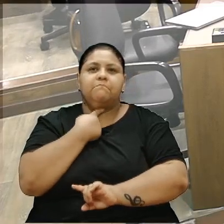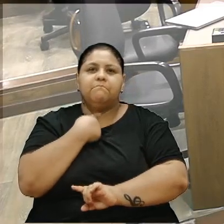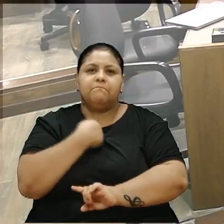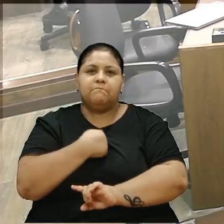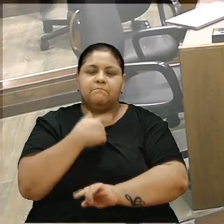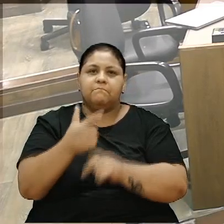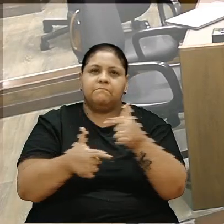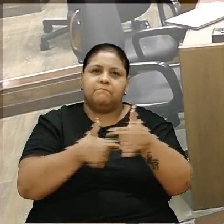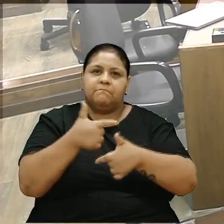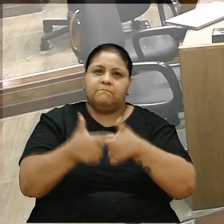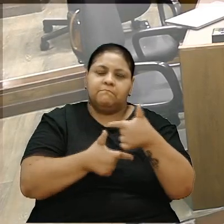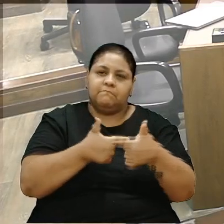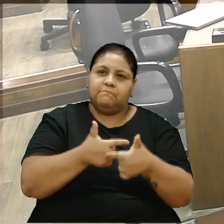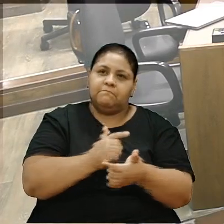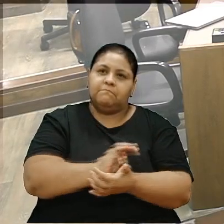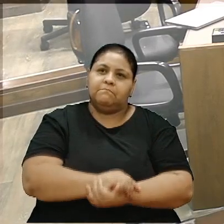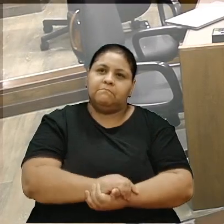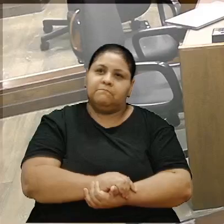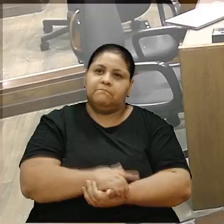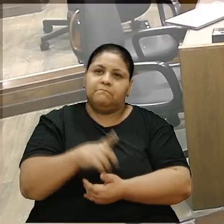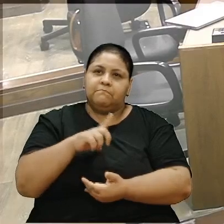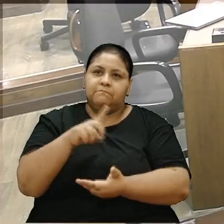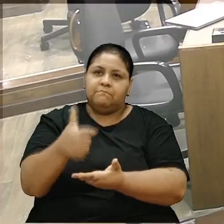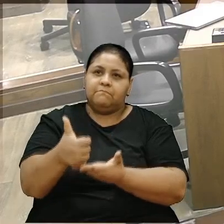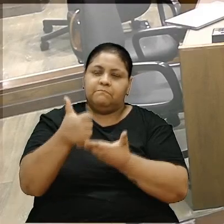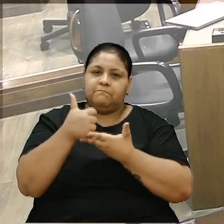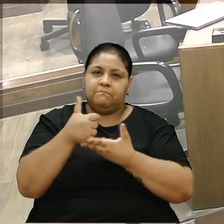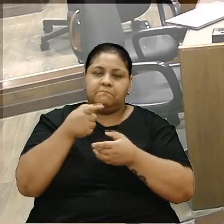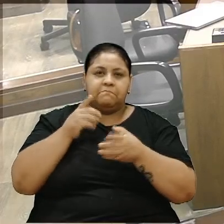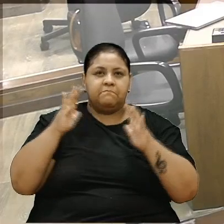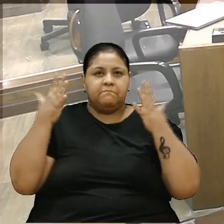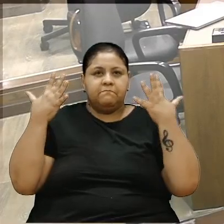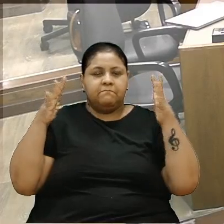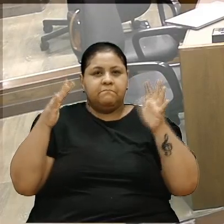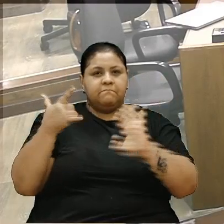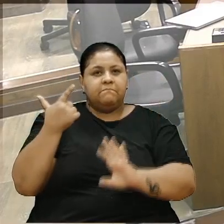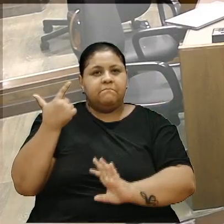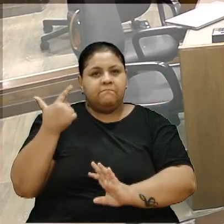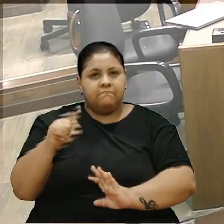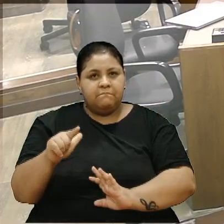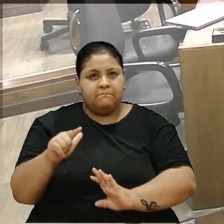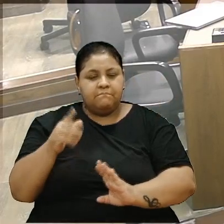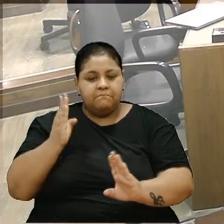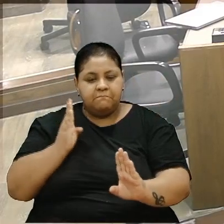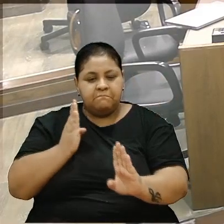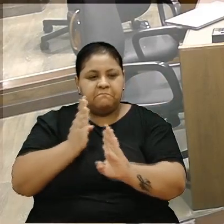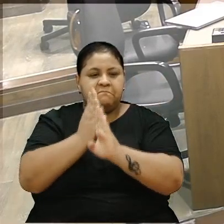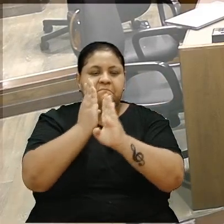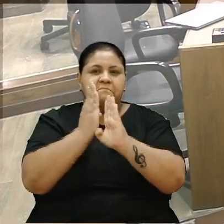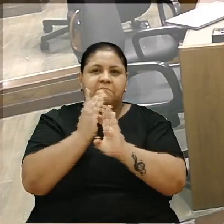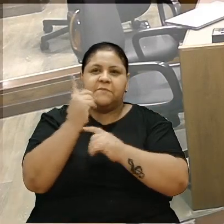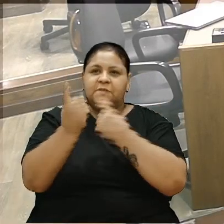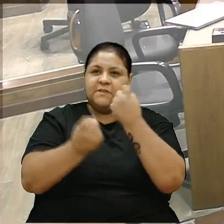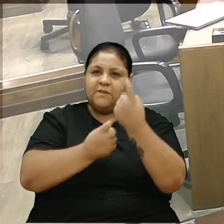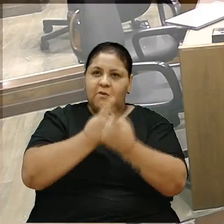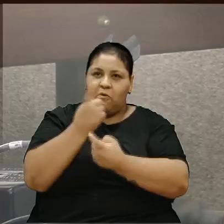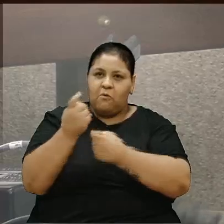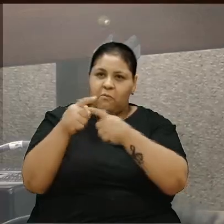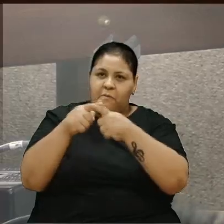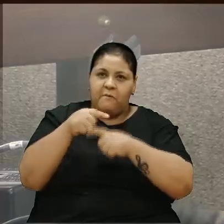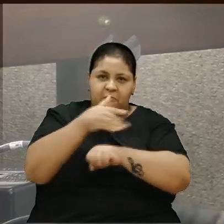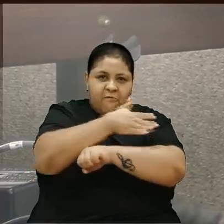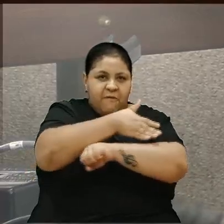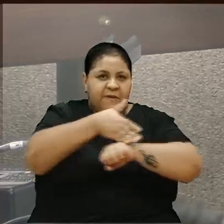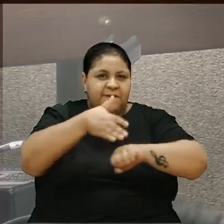seu trabalho, né? E contem com nós sempre também. Parabéns novamente. Nos encontramos, né, algumas vezes nas ruas fazendo